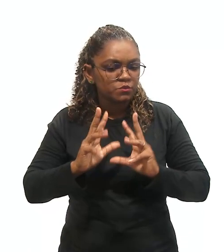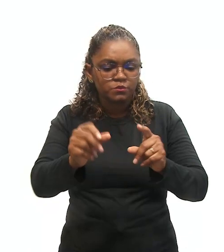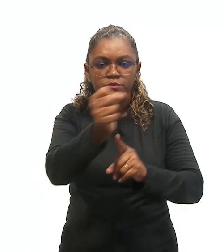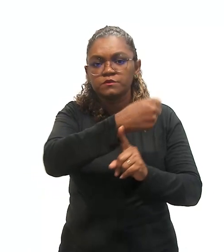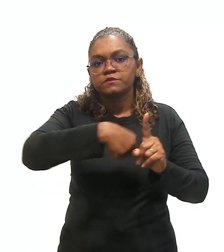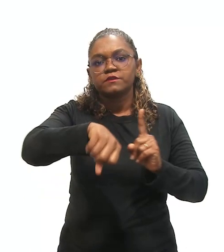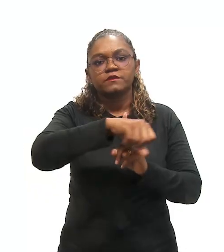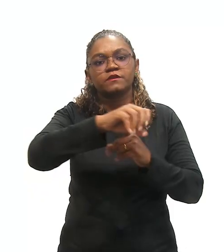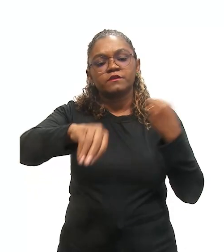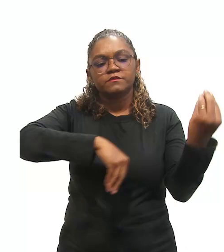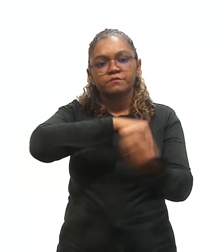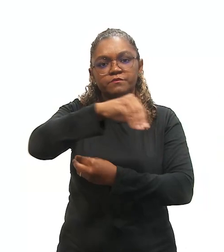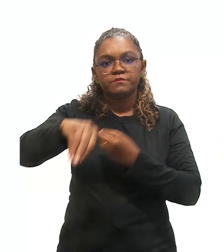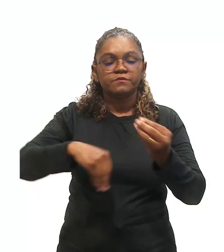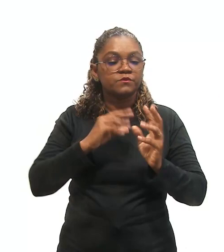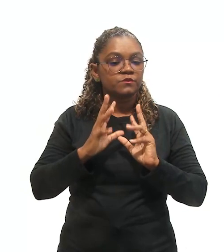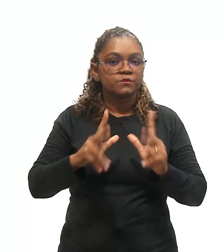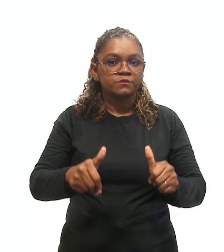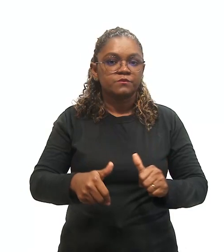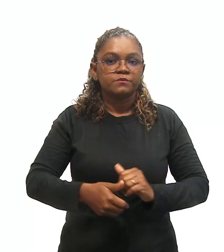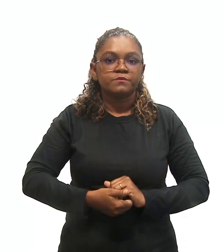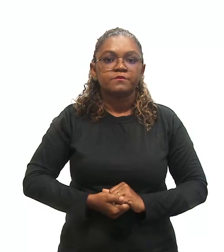mista.